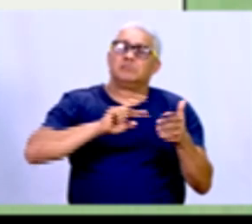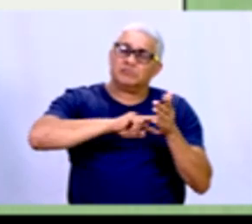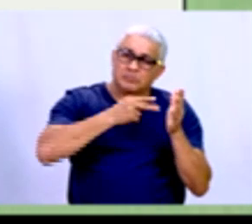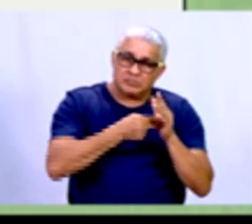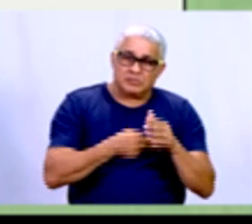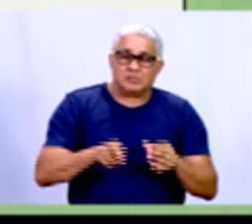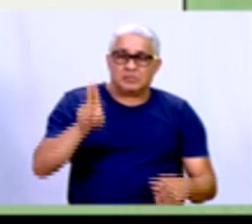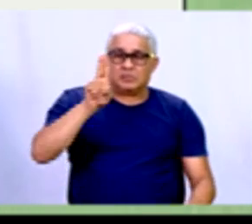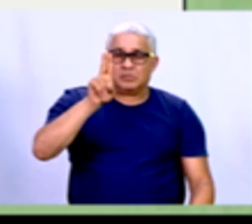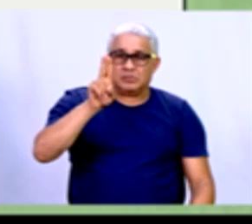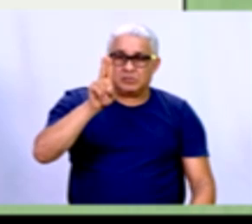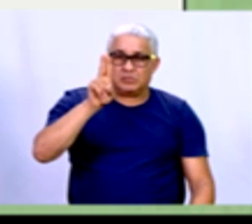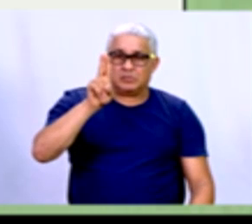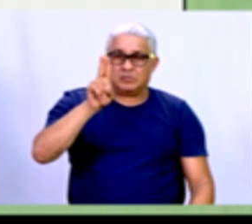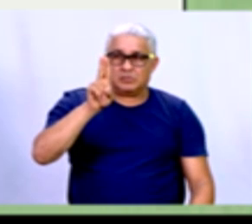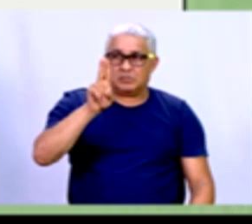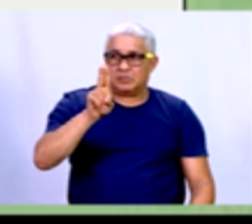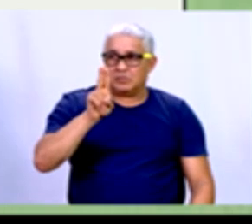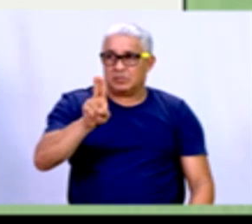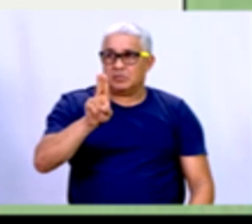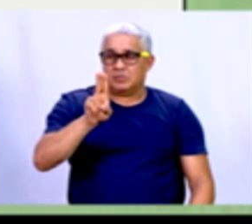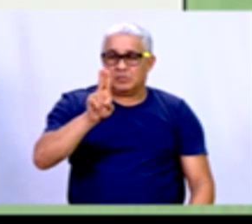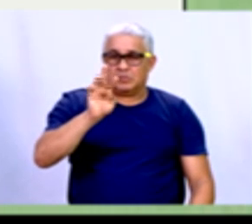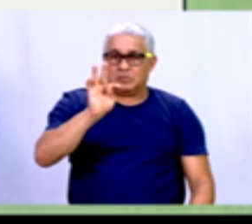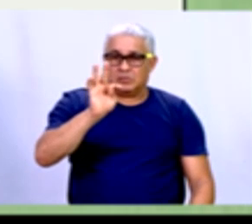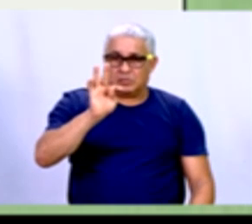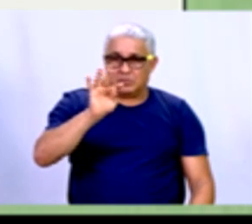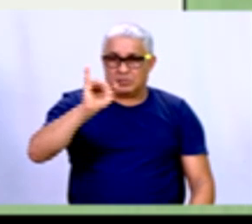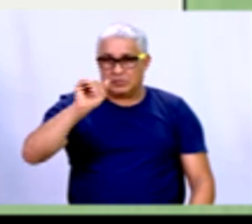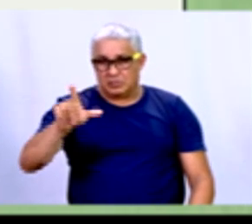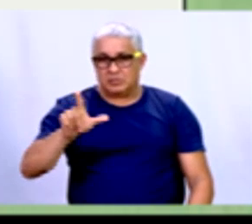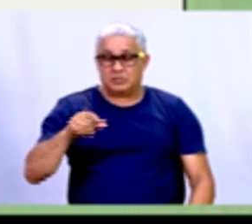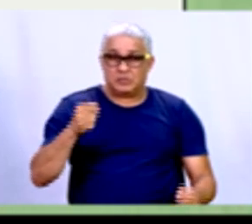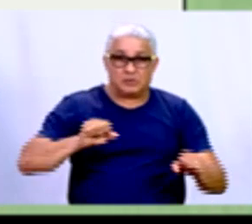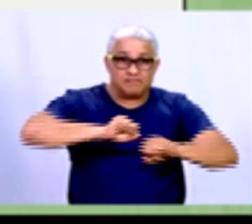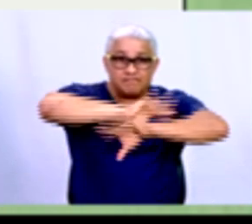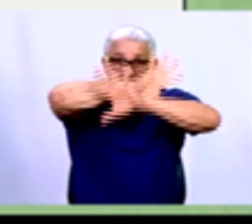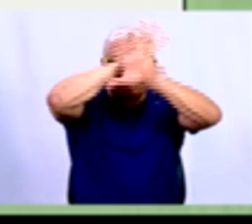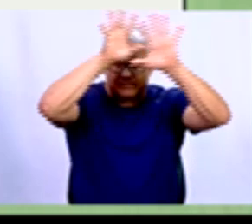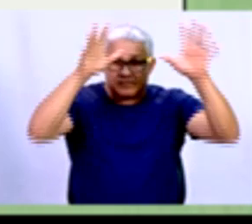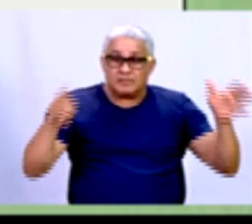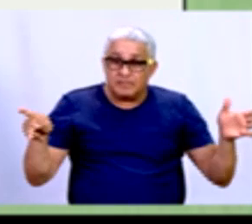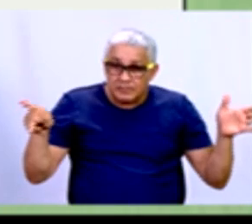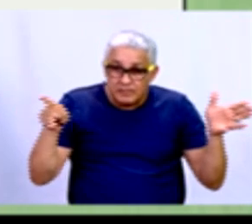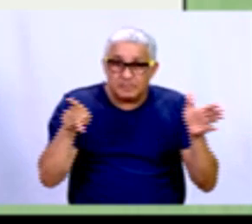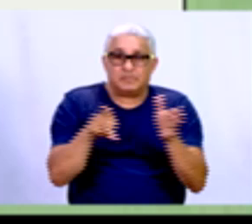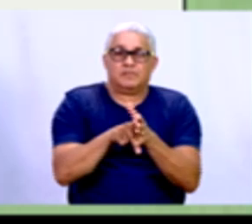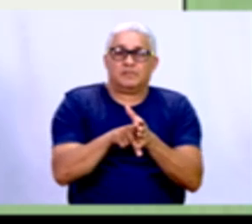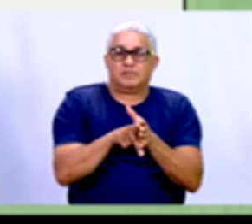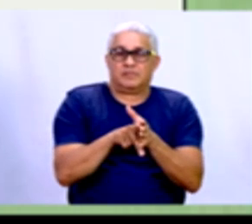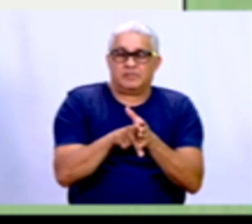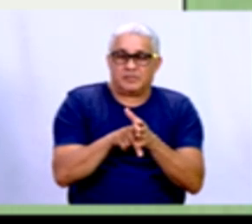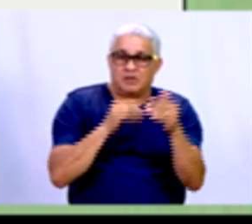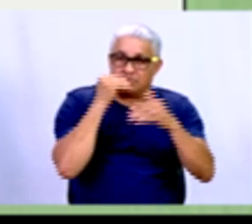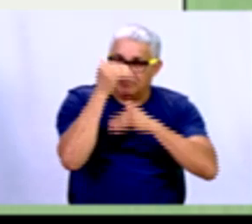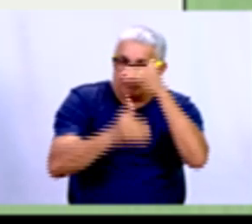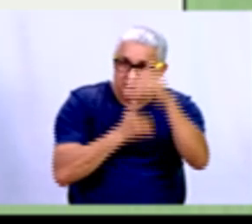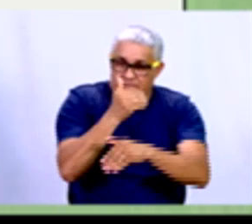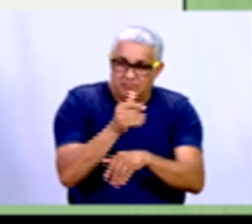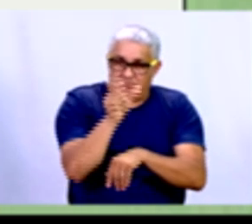Significa que a função dela deve ser clara, definida e apropriada para a funcionalidade para a qual ela foi